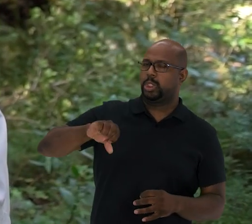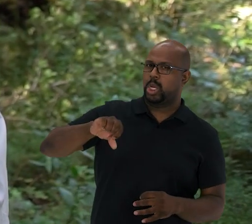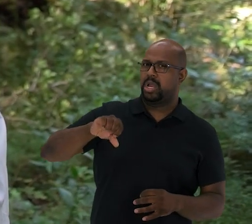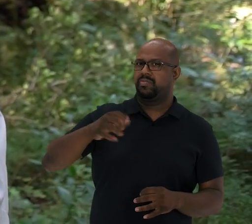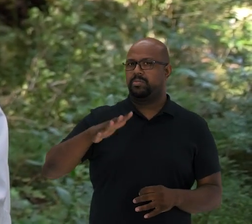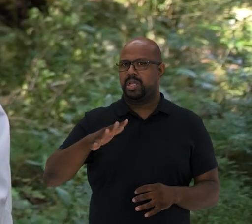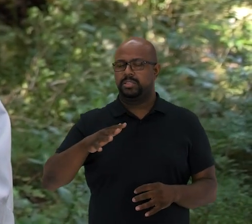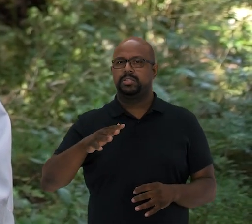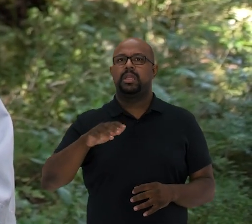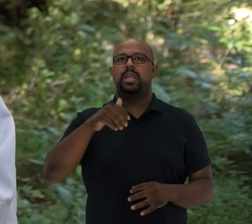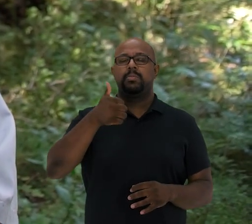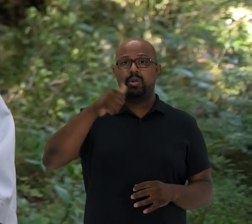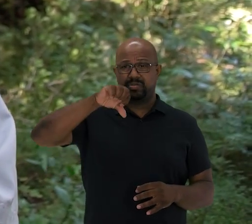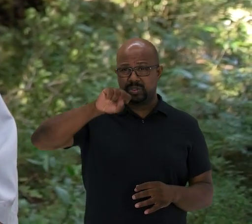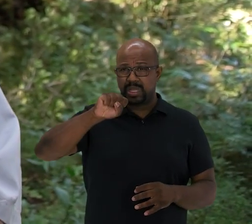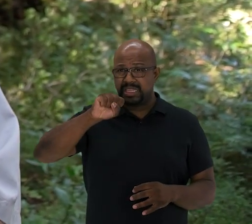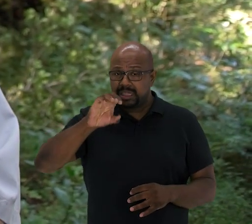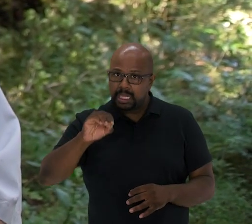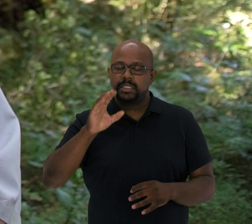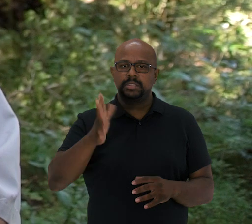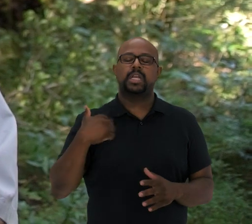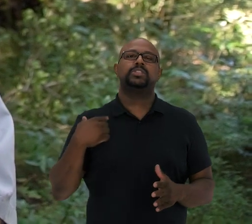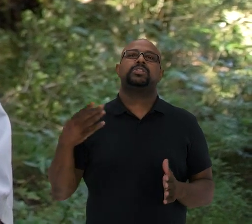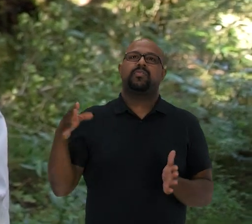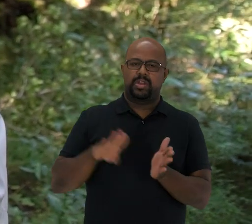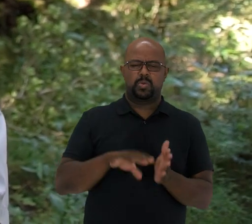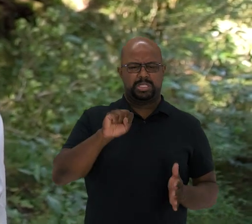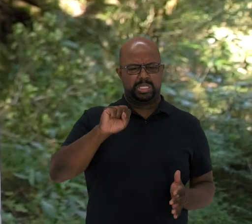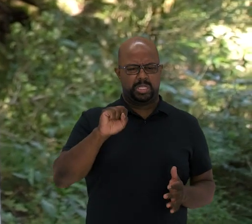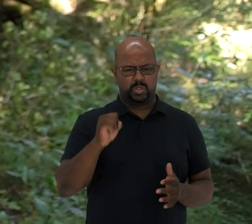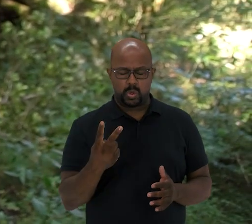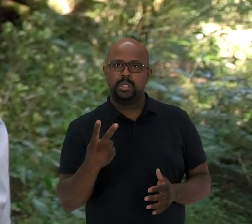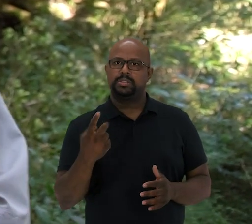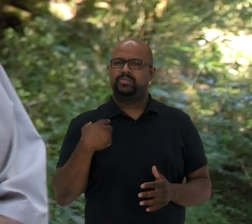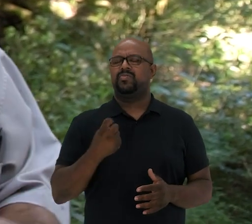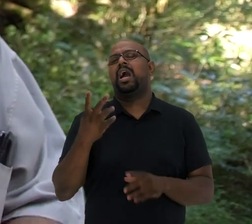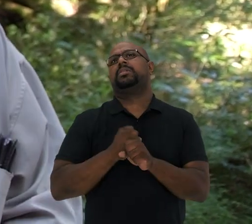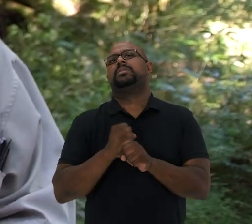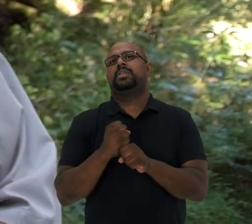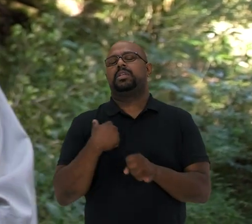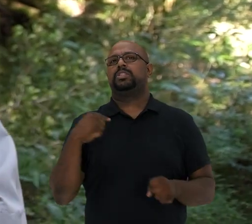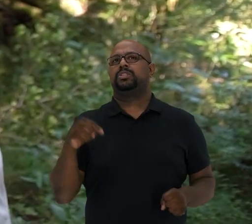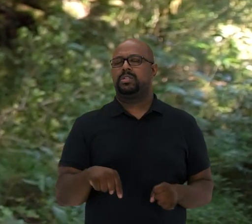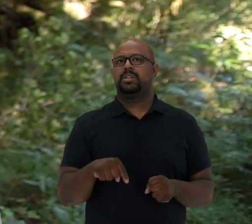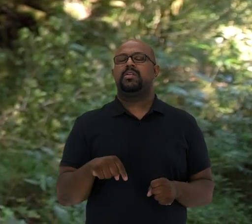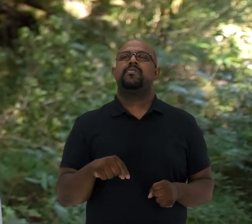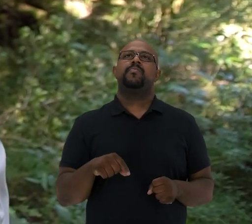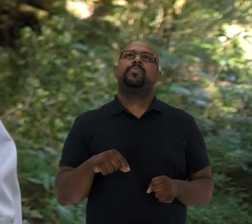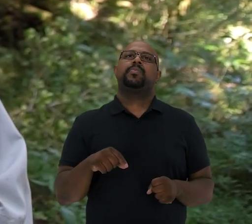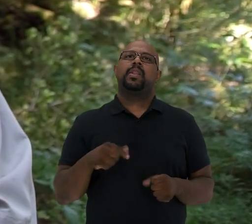79 por aí. Em 80 nós já não foi a primeira vez, que em 80 a gente veio para cá, 82, mas foi vários anos porque a gente